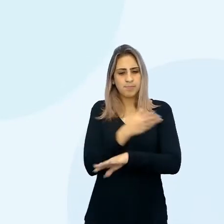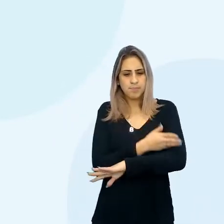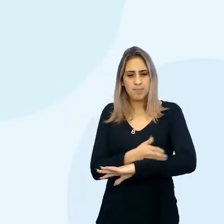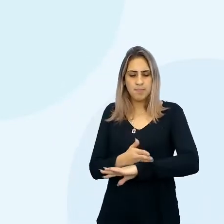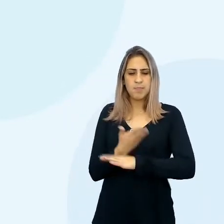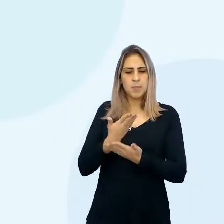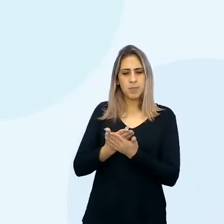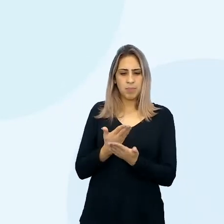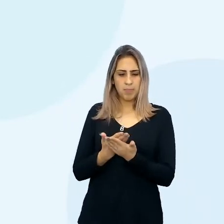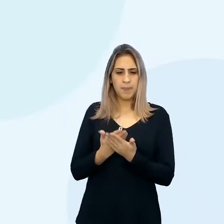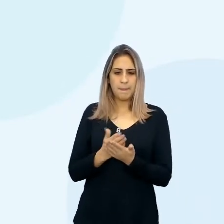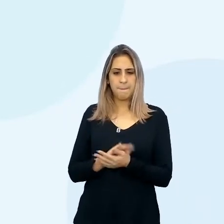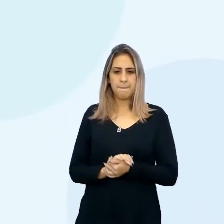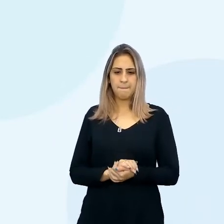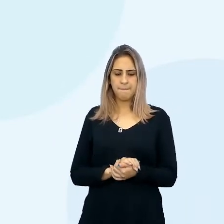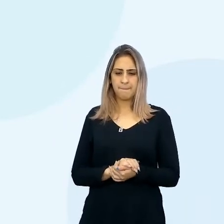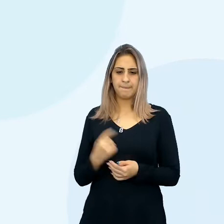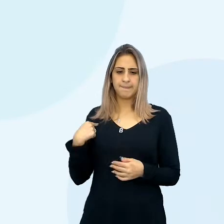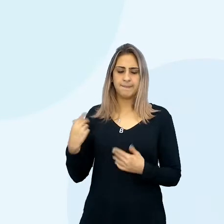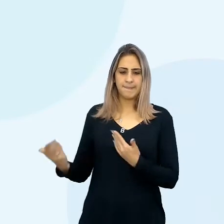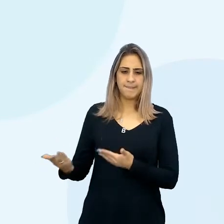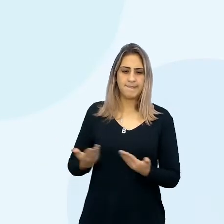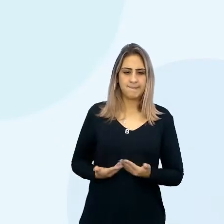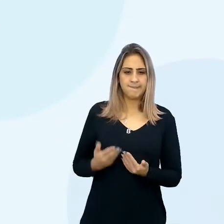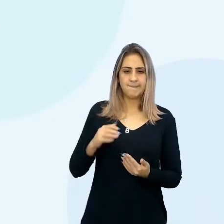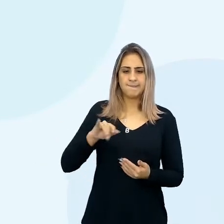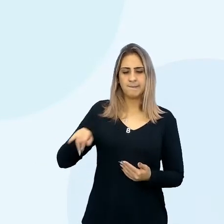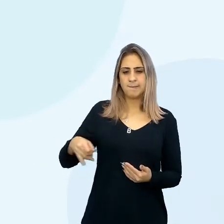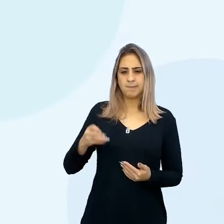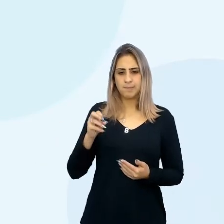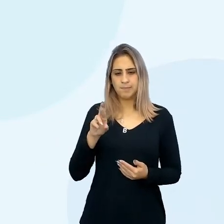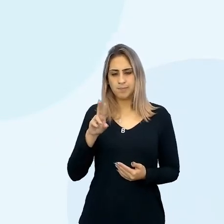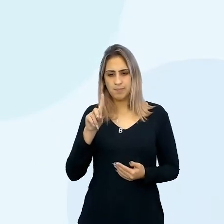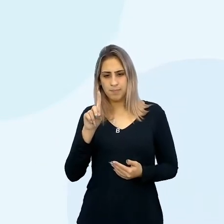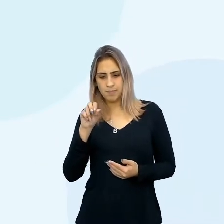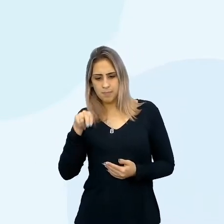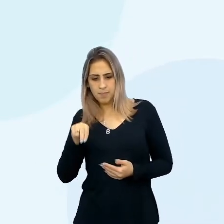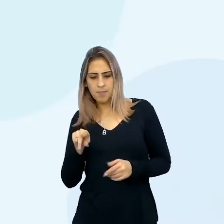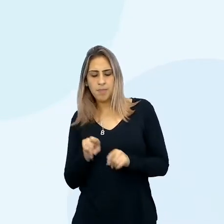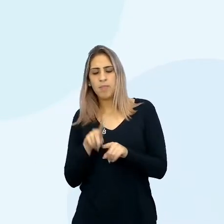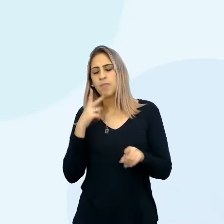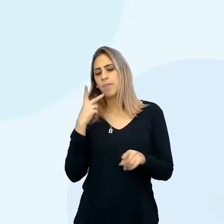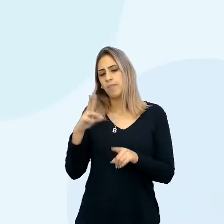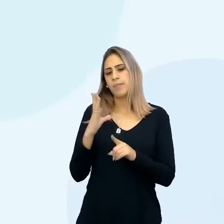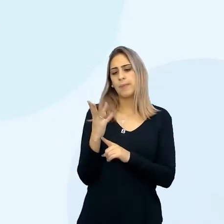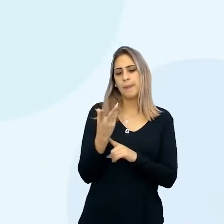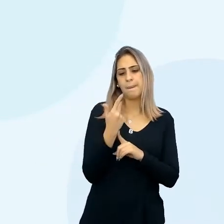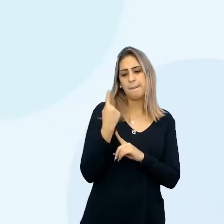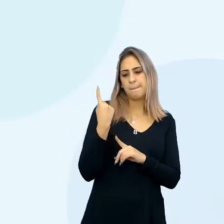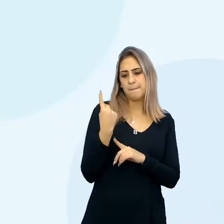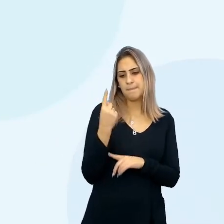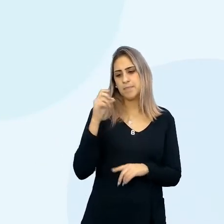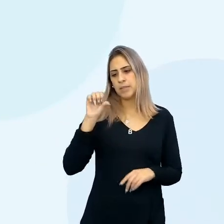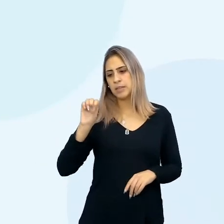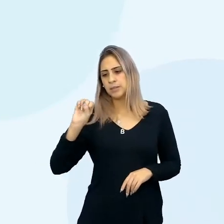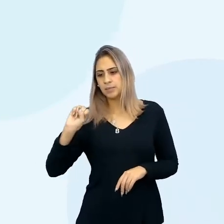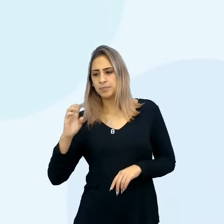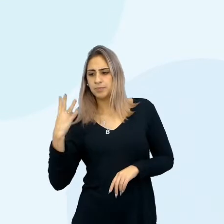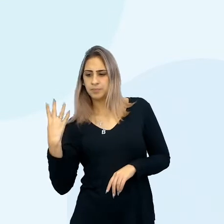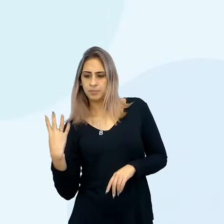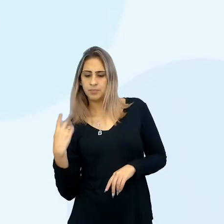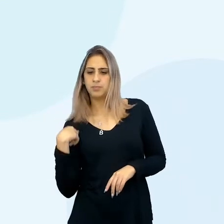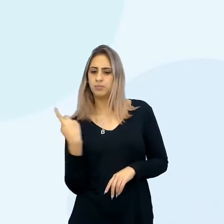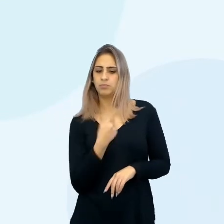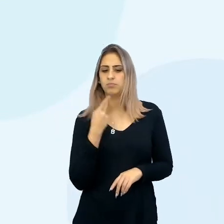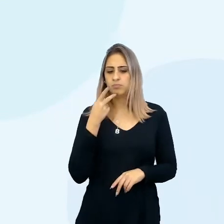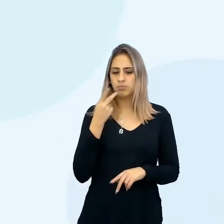da aula, né? Quando a gente trouxe o George Orwell, quando a gente falou da sua obra 1984, quando a